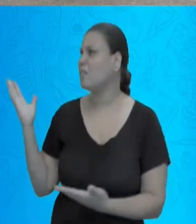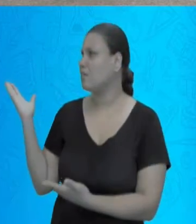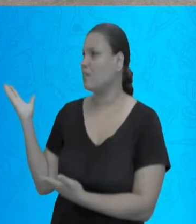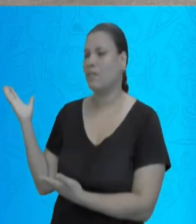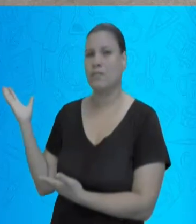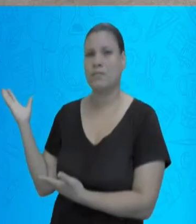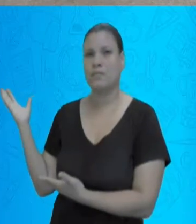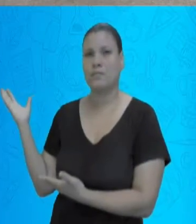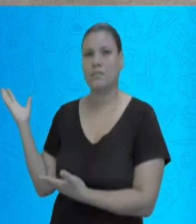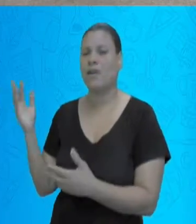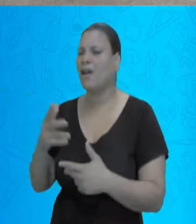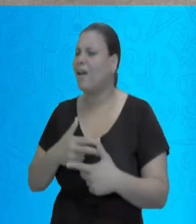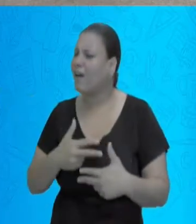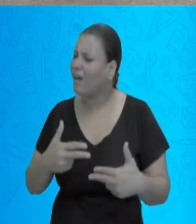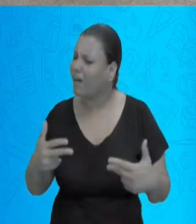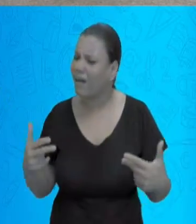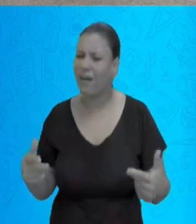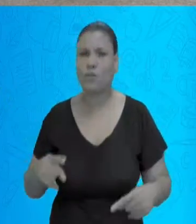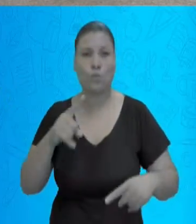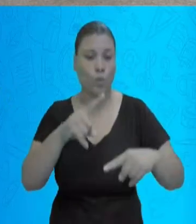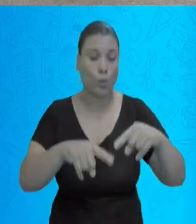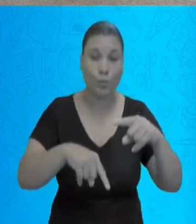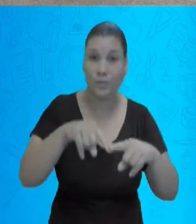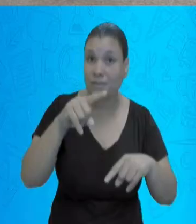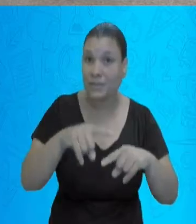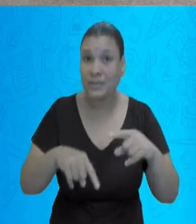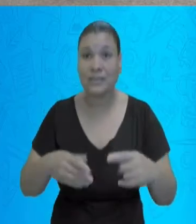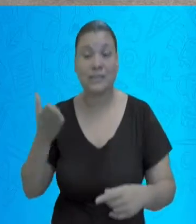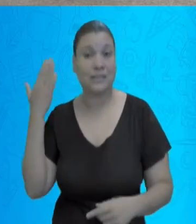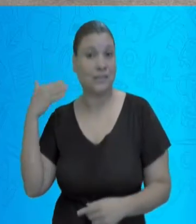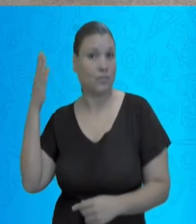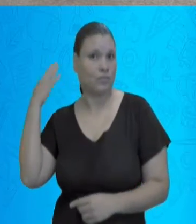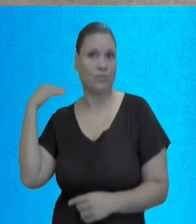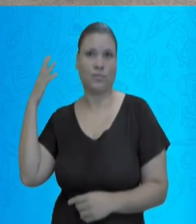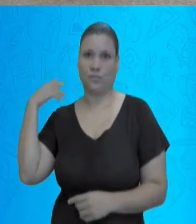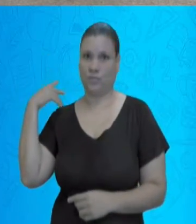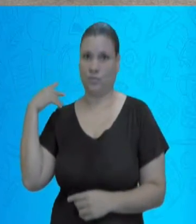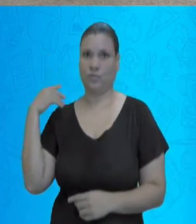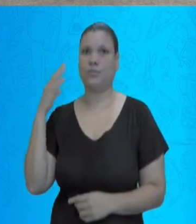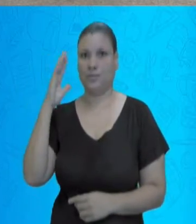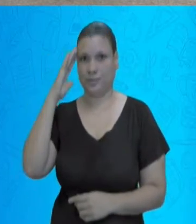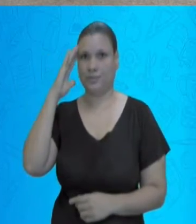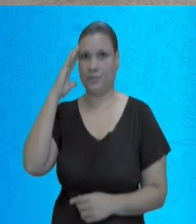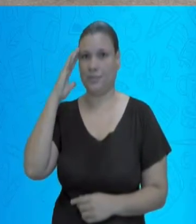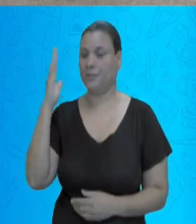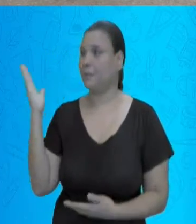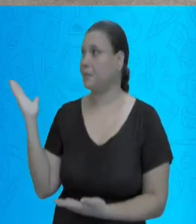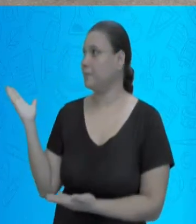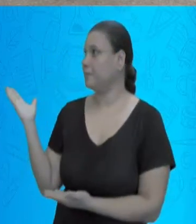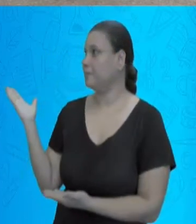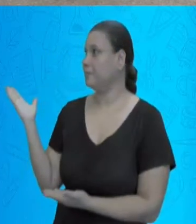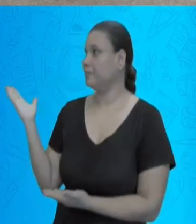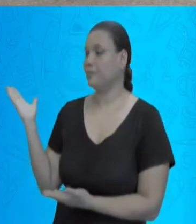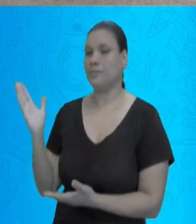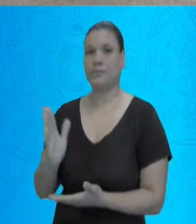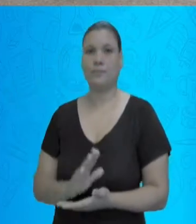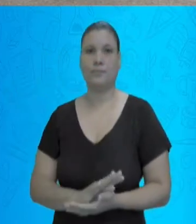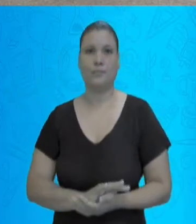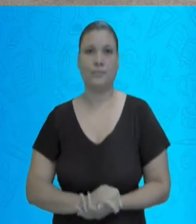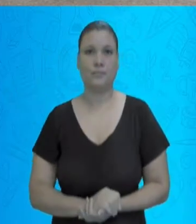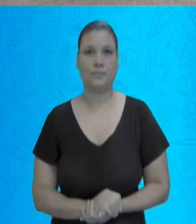coleção. E era o mundo todo, as pessoas tinham coleções, né? E aí